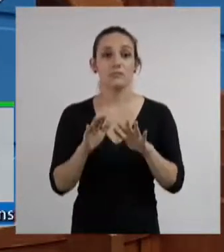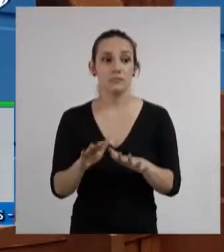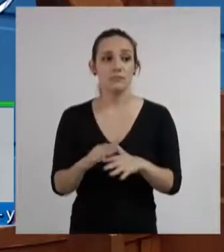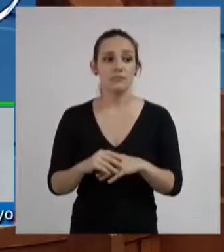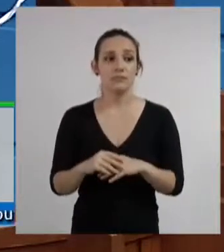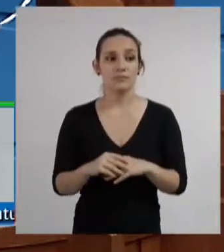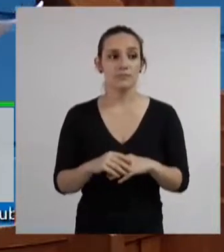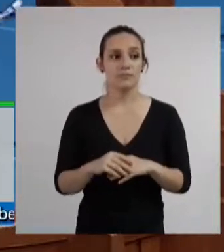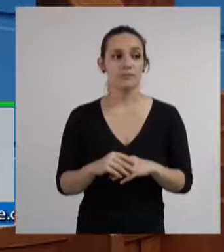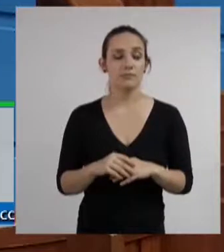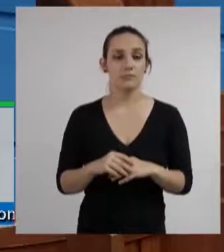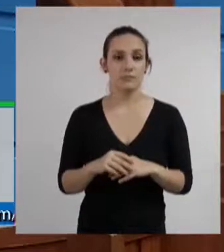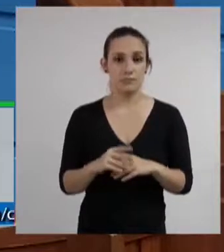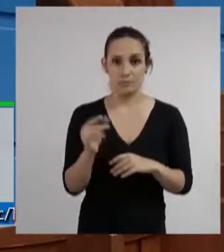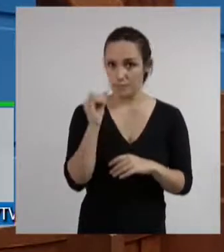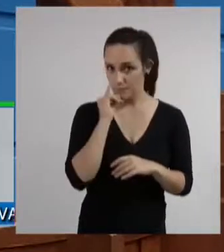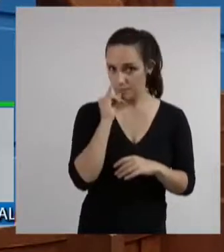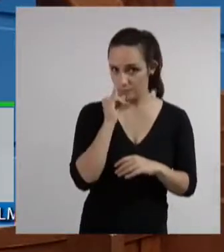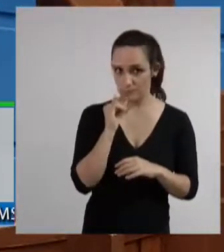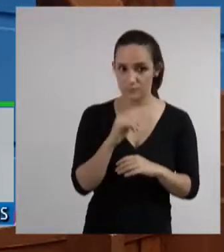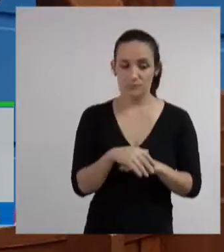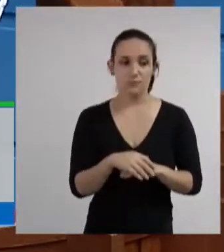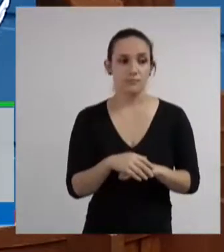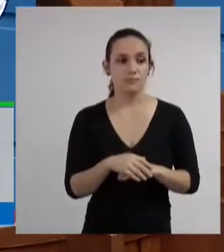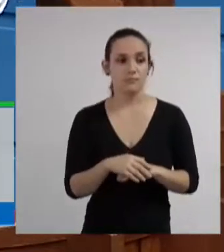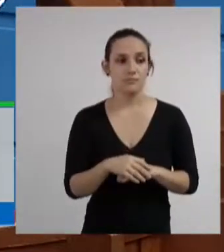situação, ou seja,